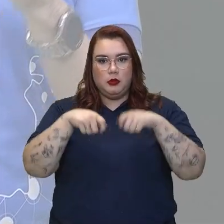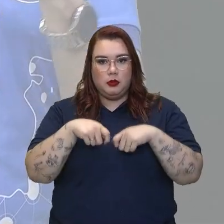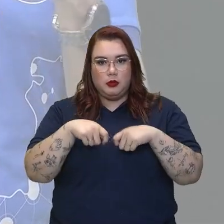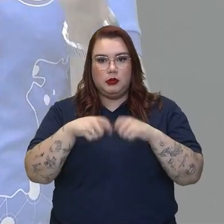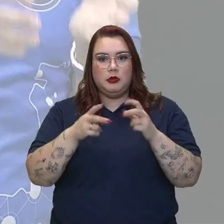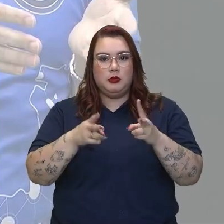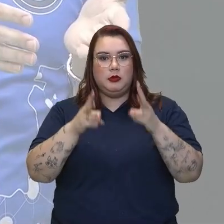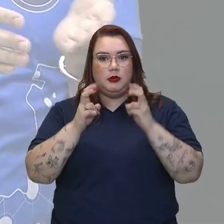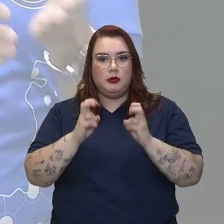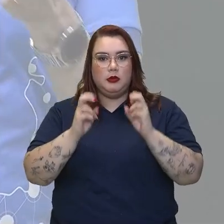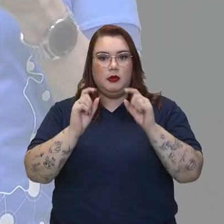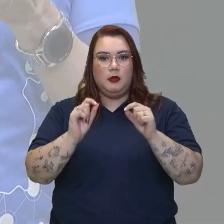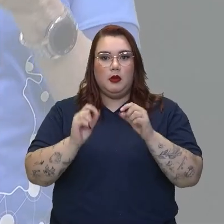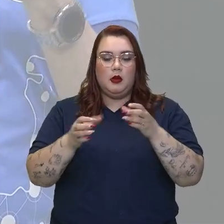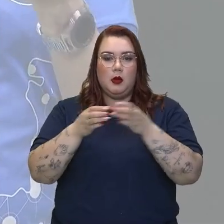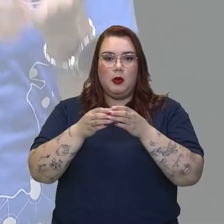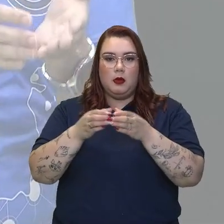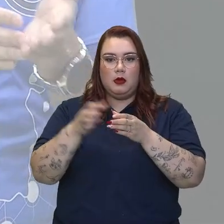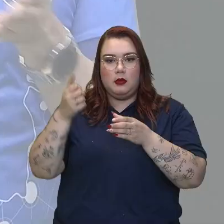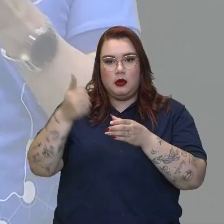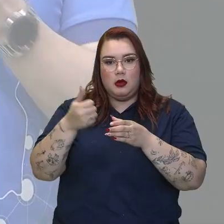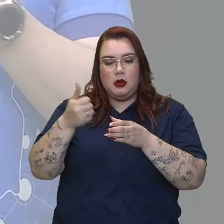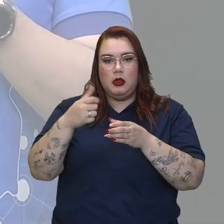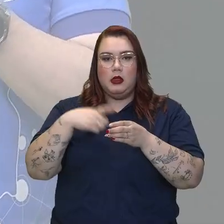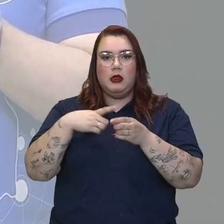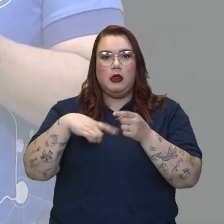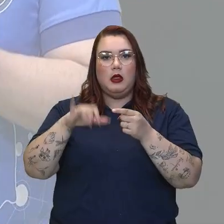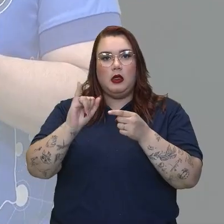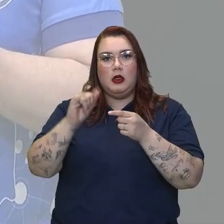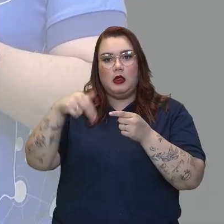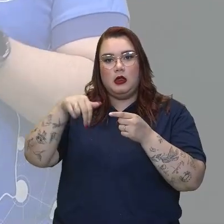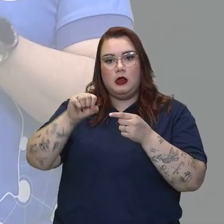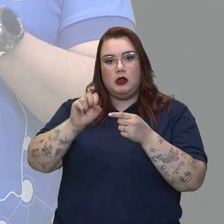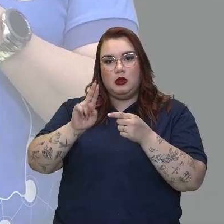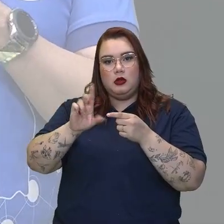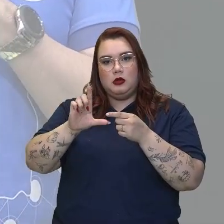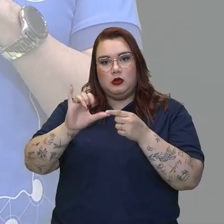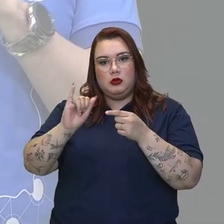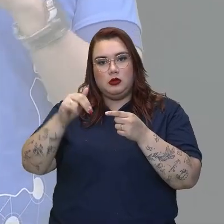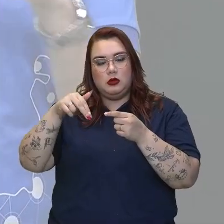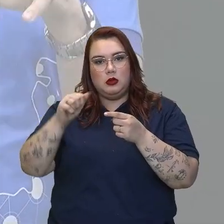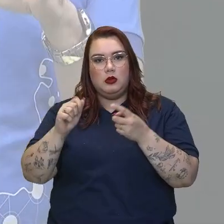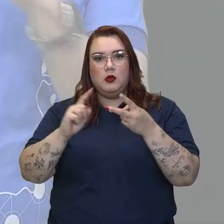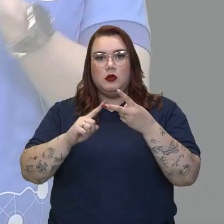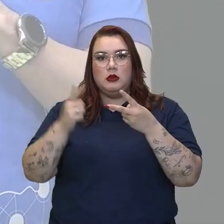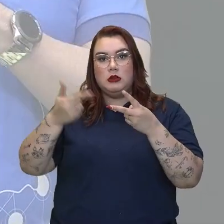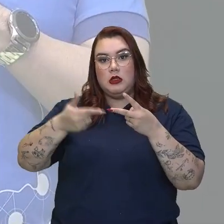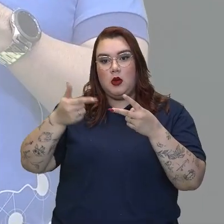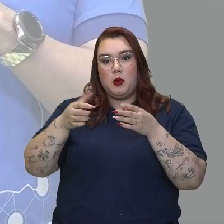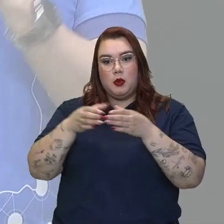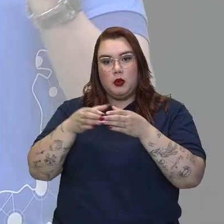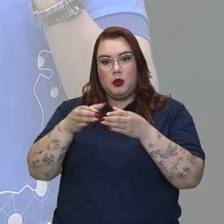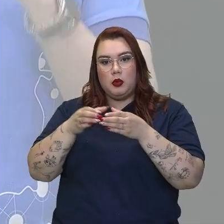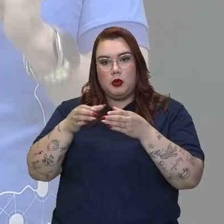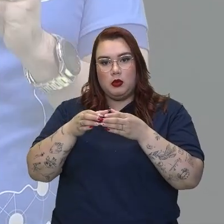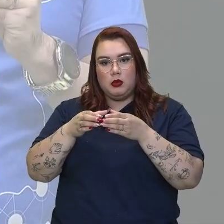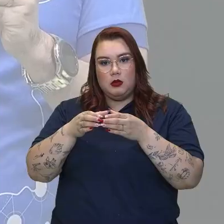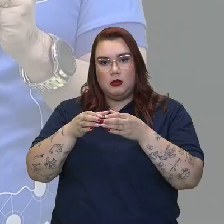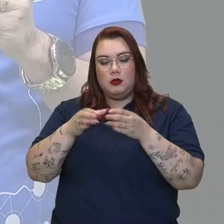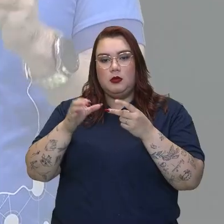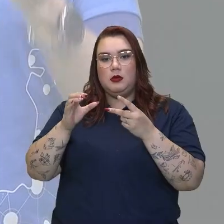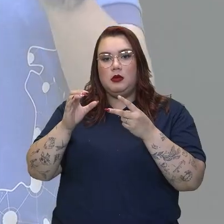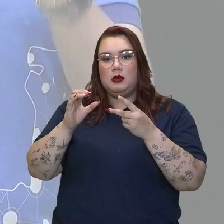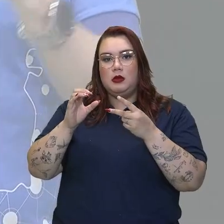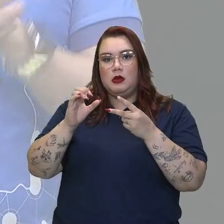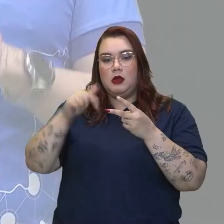que para a primária eu tenho insulina, para a secundária eu tenho queratina, para a terciária eu tenho a